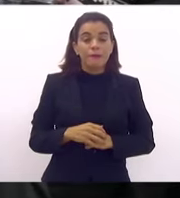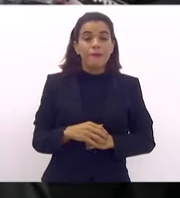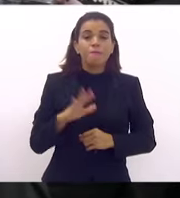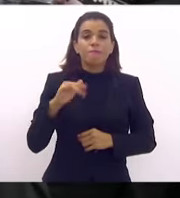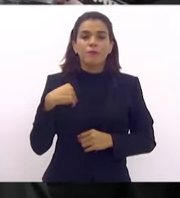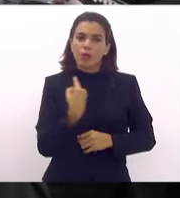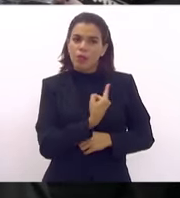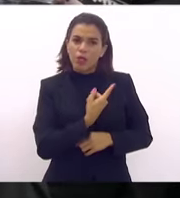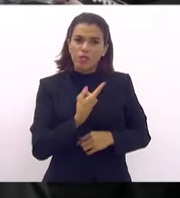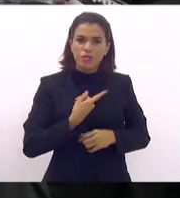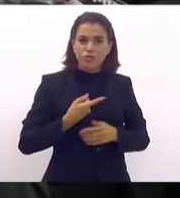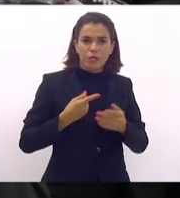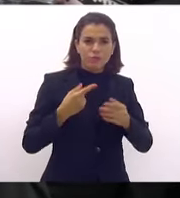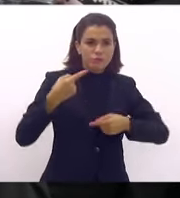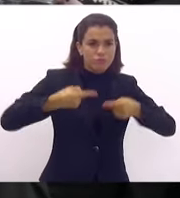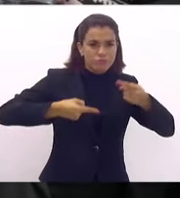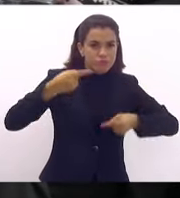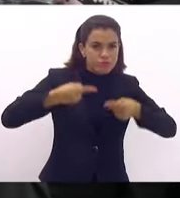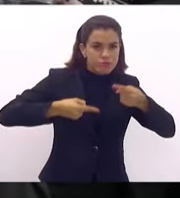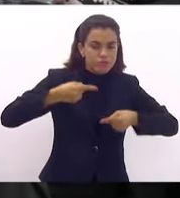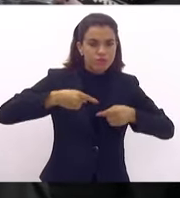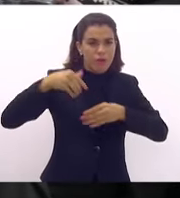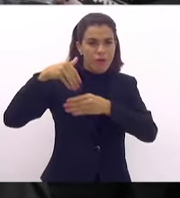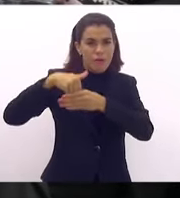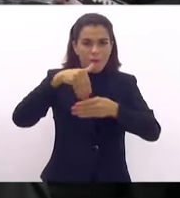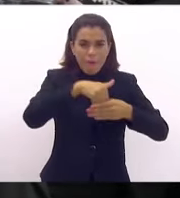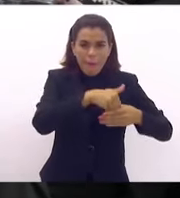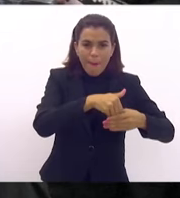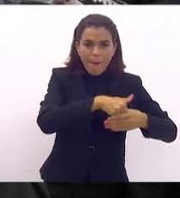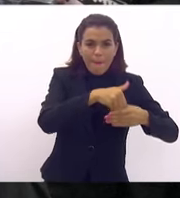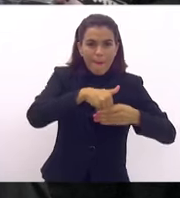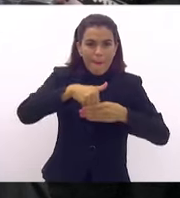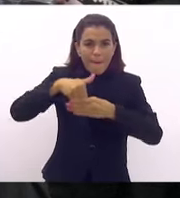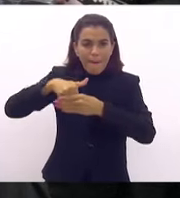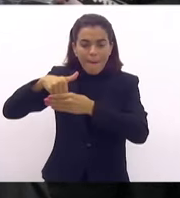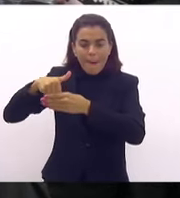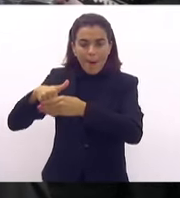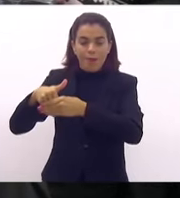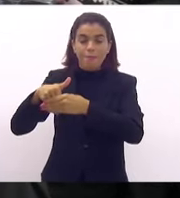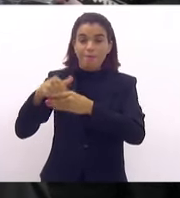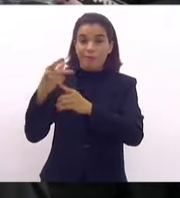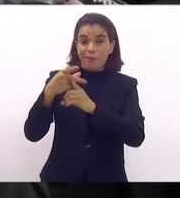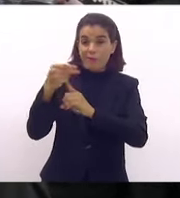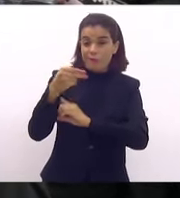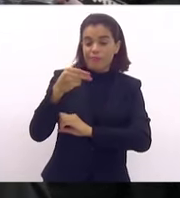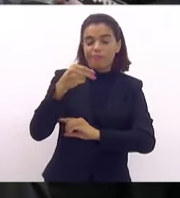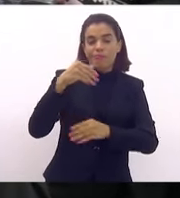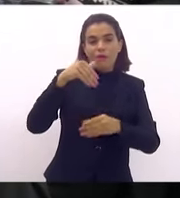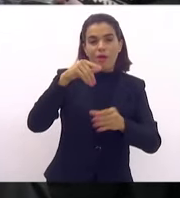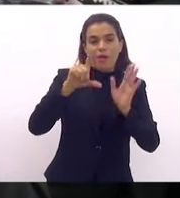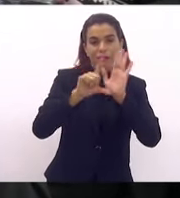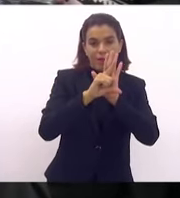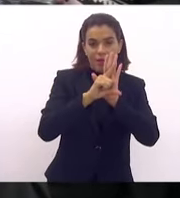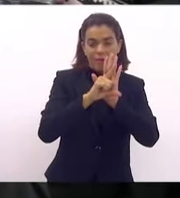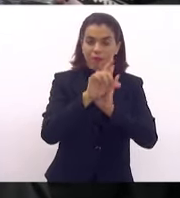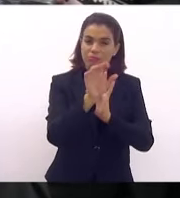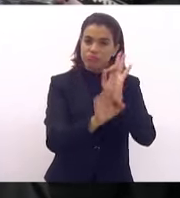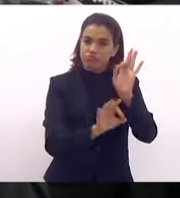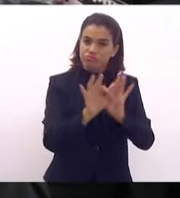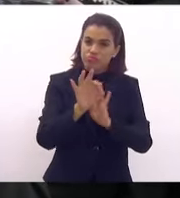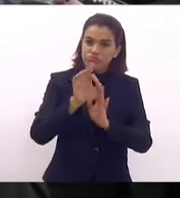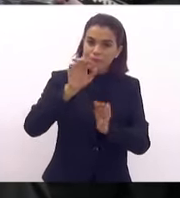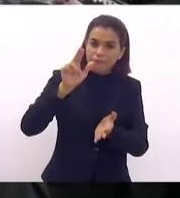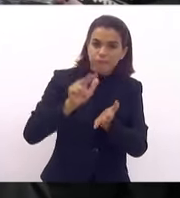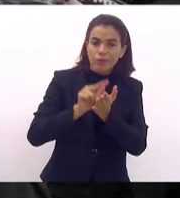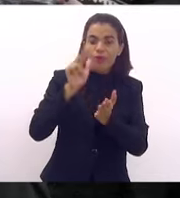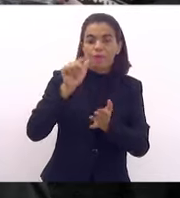está aprovando uma lei... Hein, presidente? Então, quando a gente está aprovando uma lei para consolidar e organizar o sistema, alguns